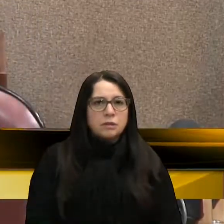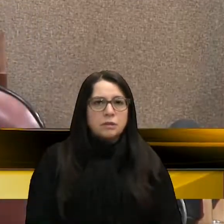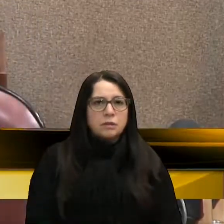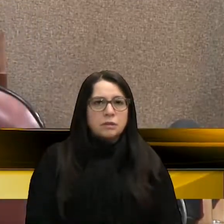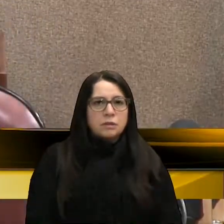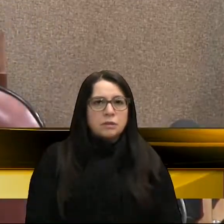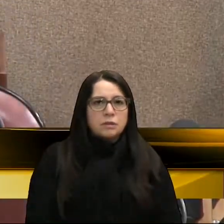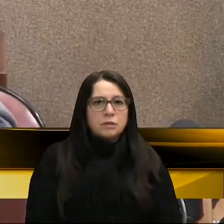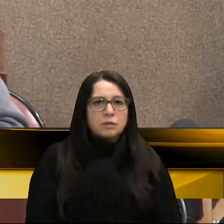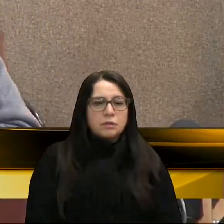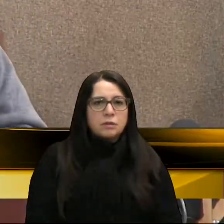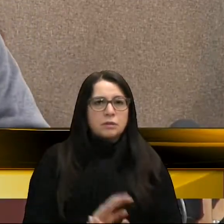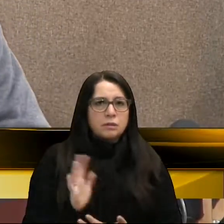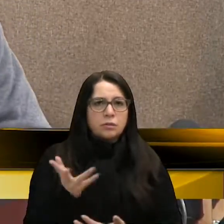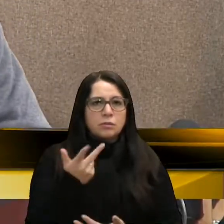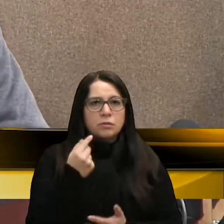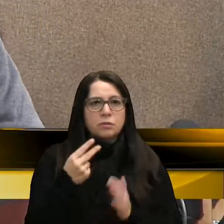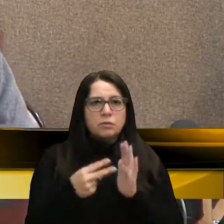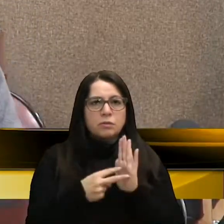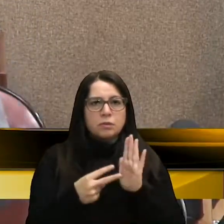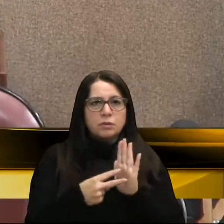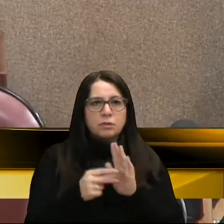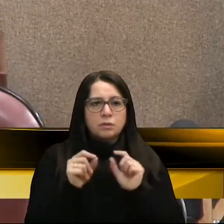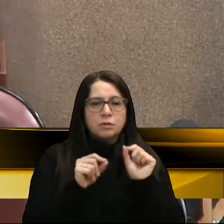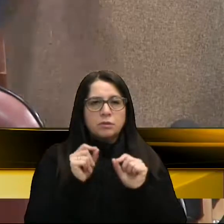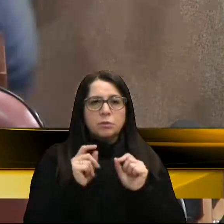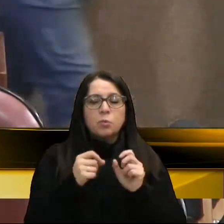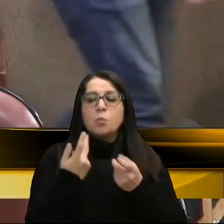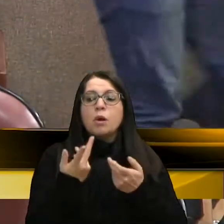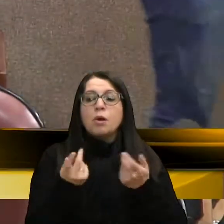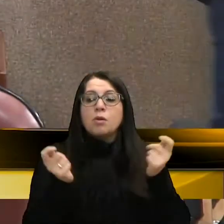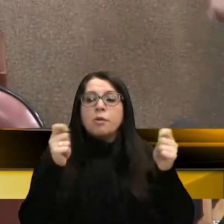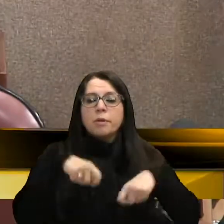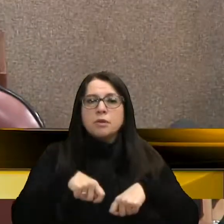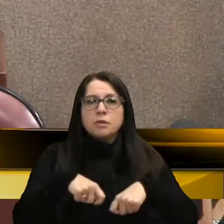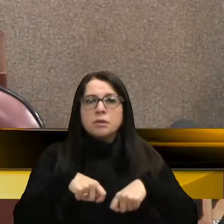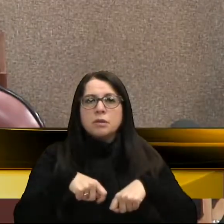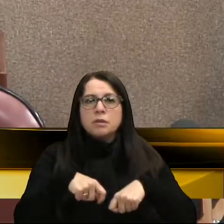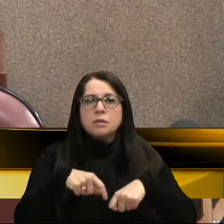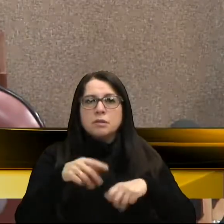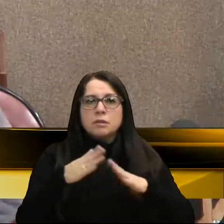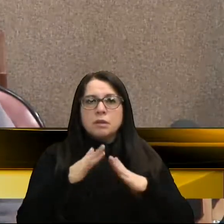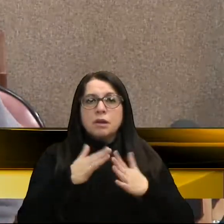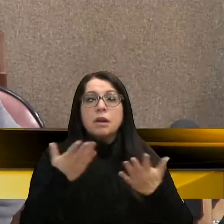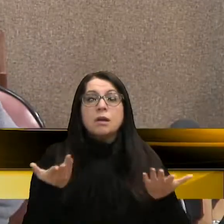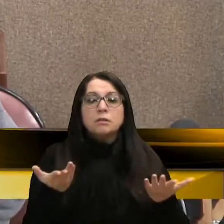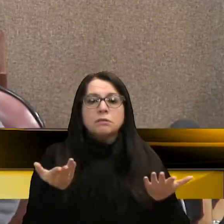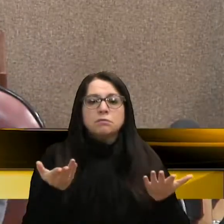essa questão. Qual é a competência dessa casa, nobres pares?